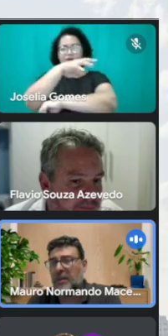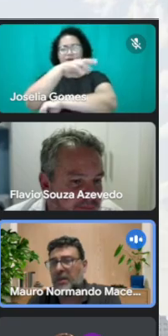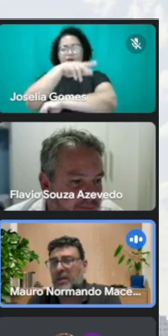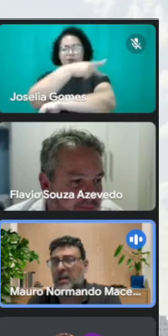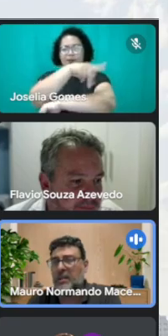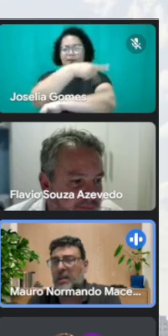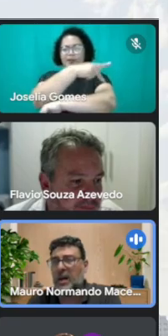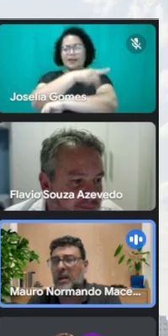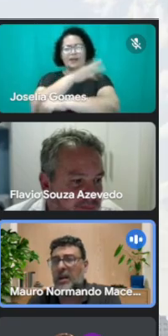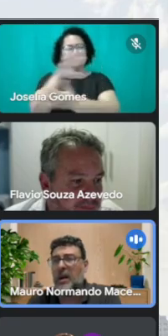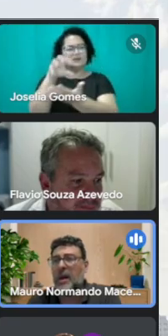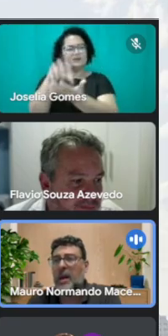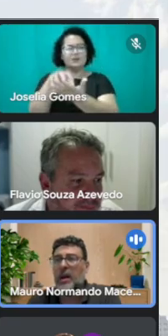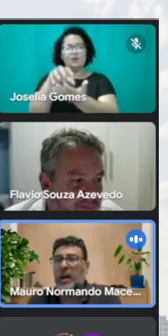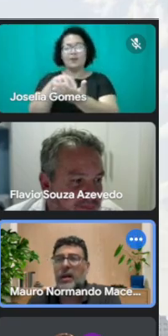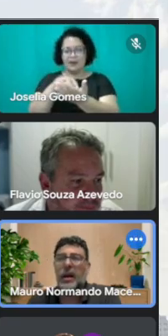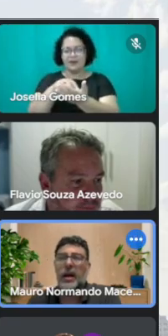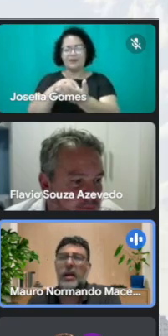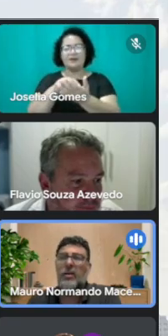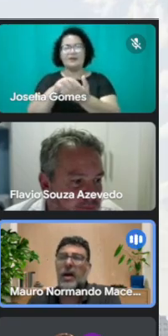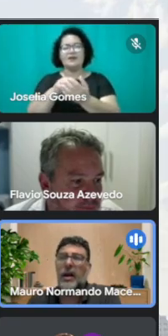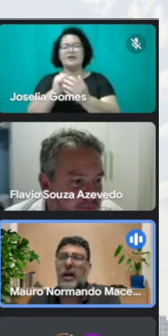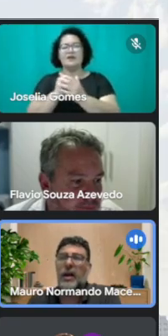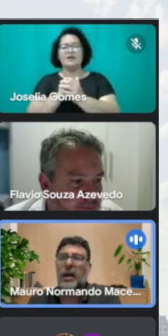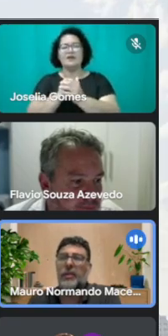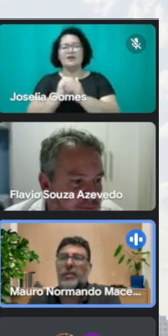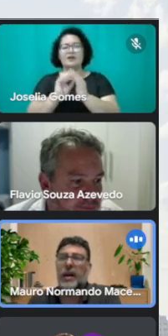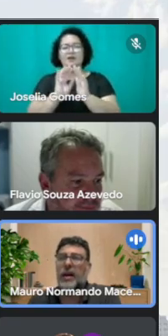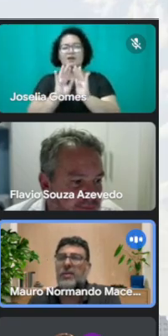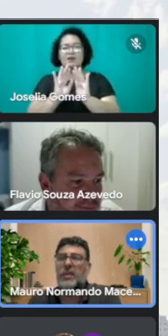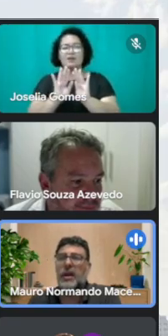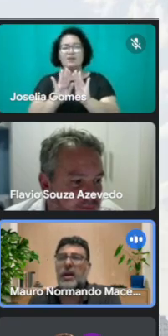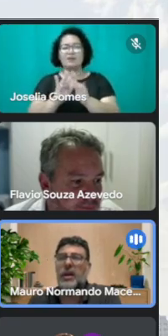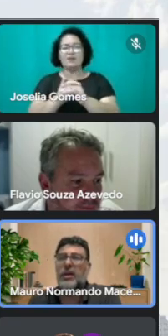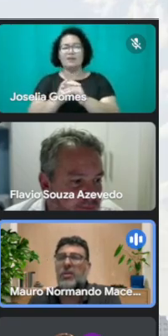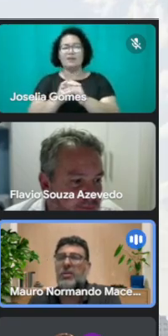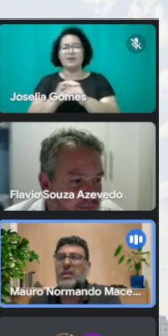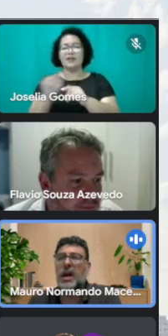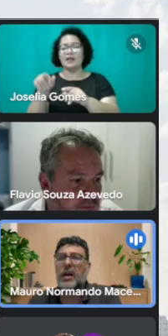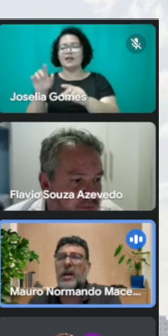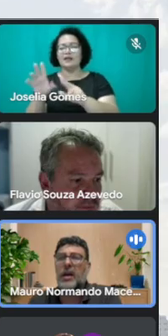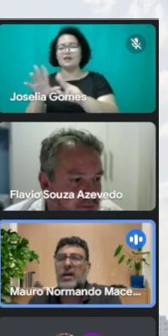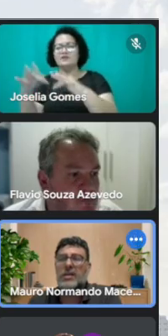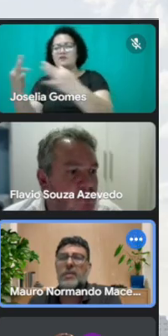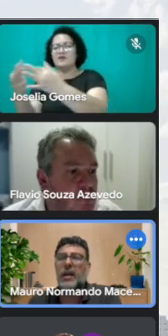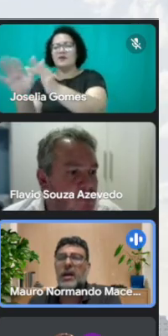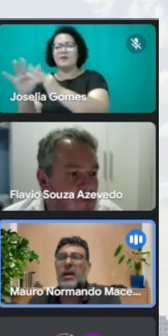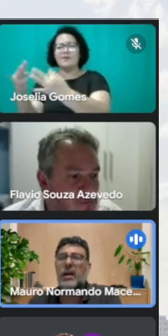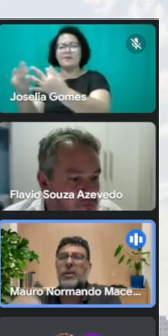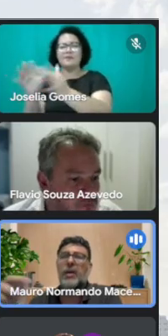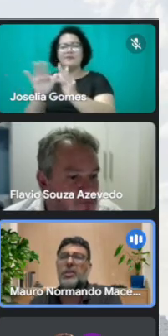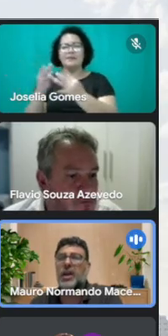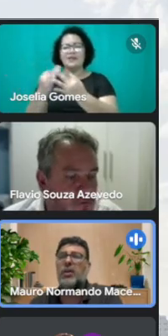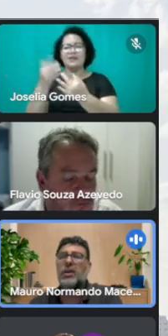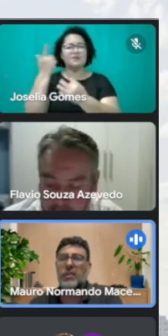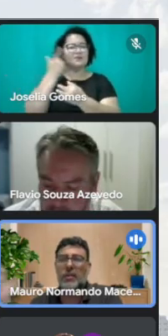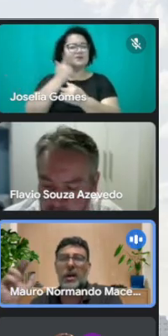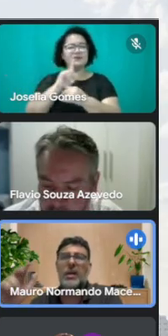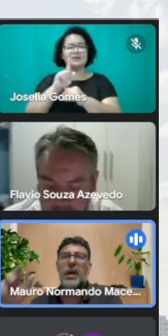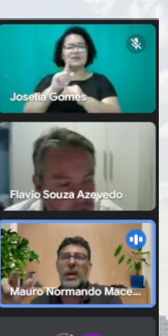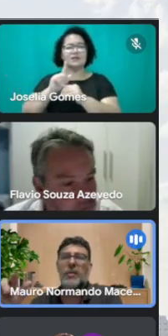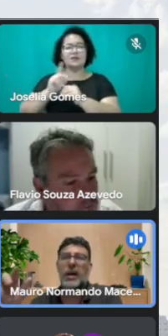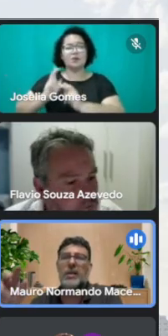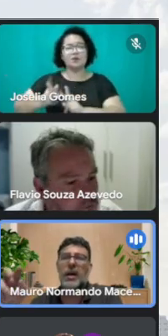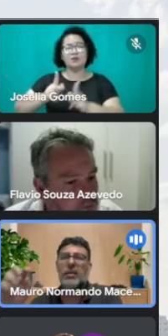a ser supervalorizado na cidade, né? E aquelas famílias dali não conseguem se manter ali, porque chega